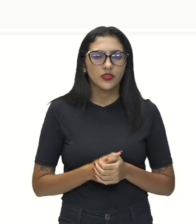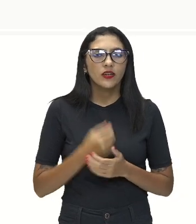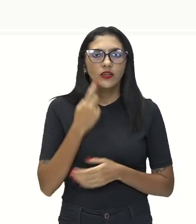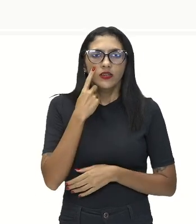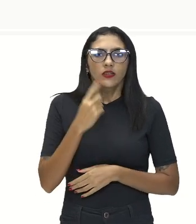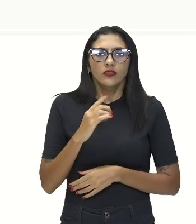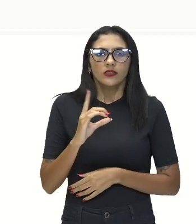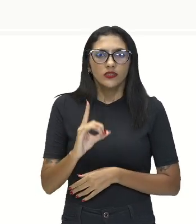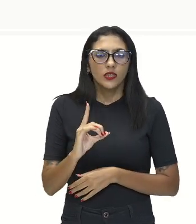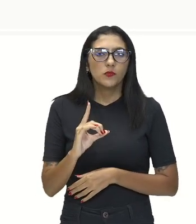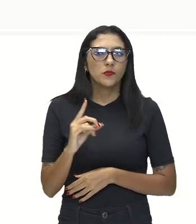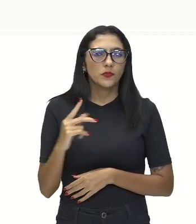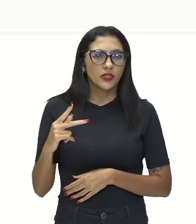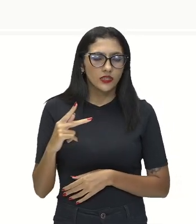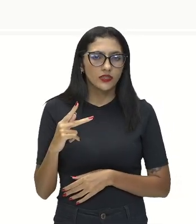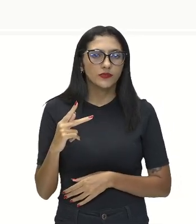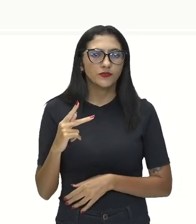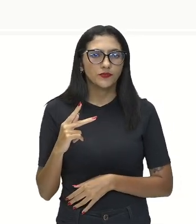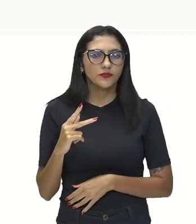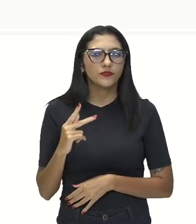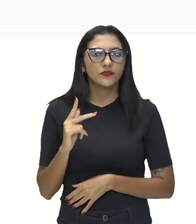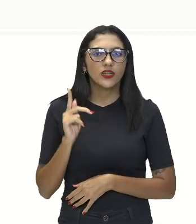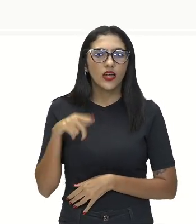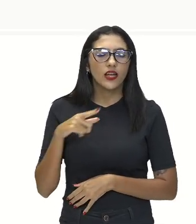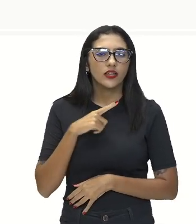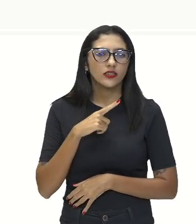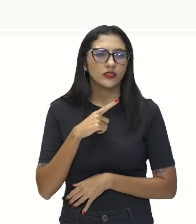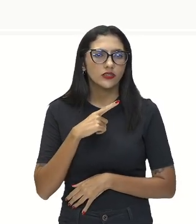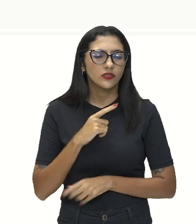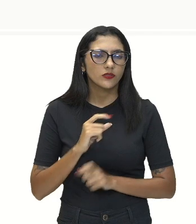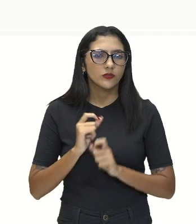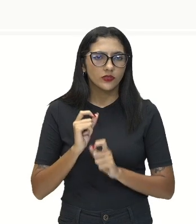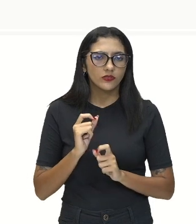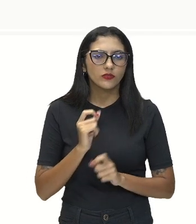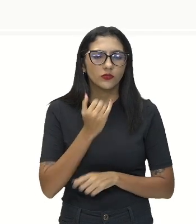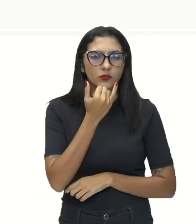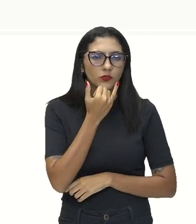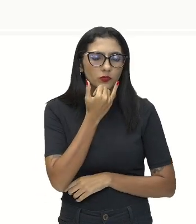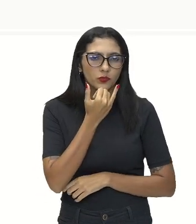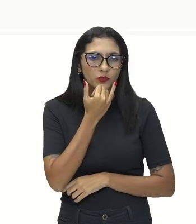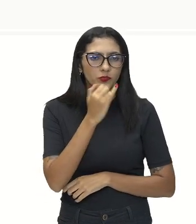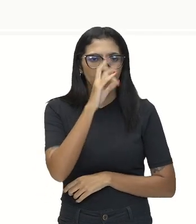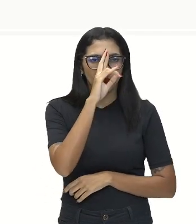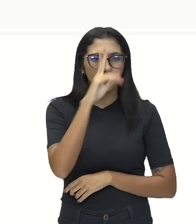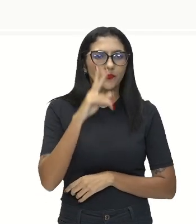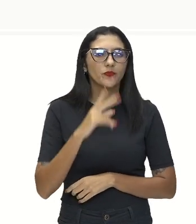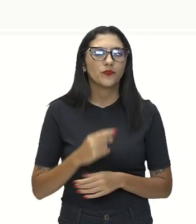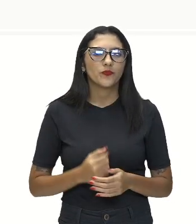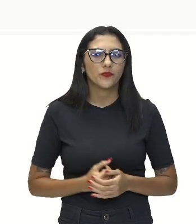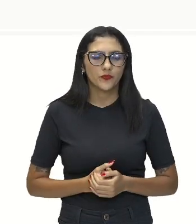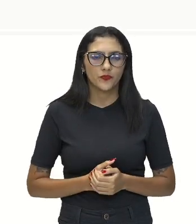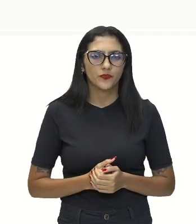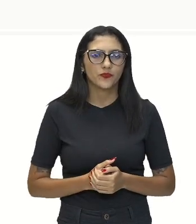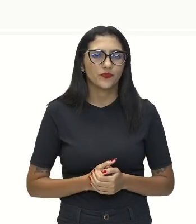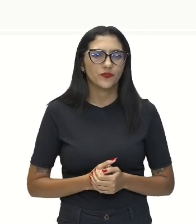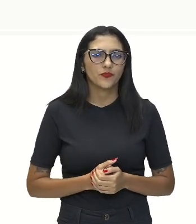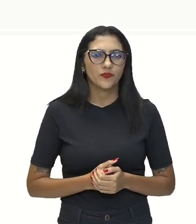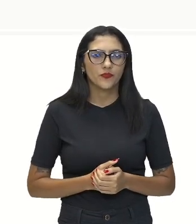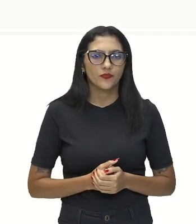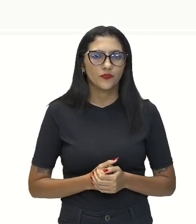esses valores, eu não vou ter nenhum problema, tá? Mas no caso aqui da